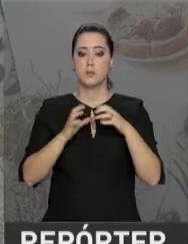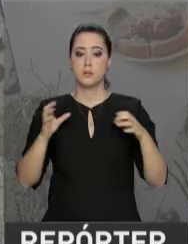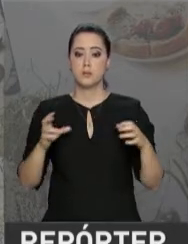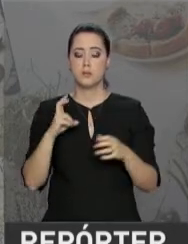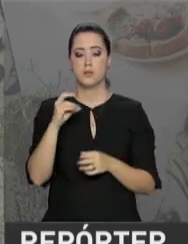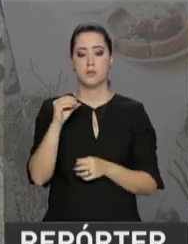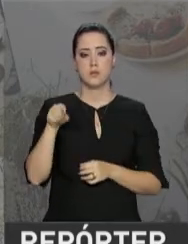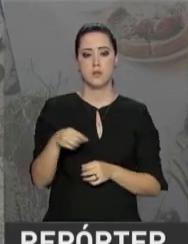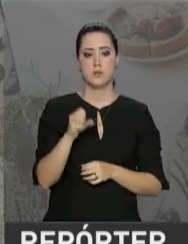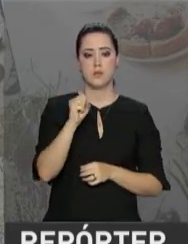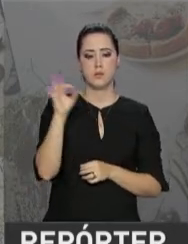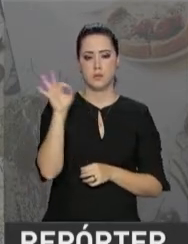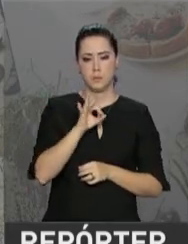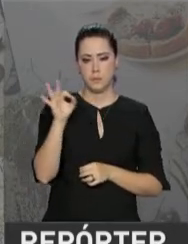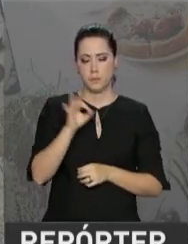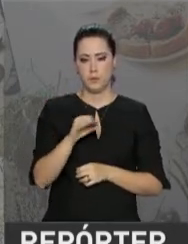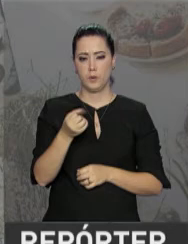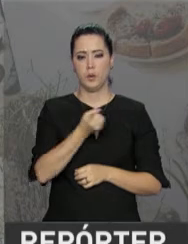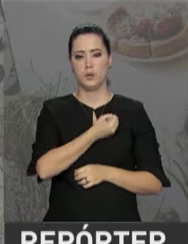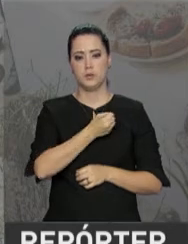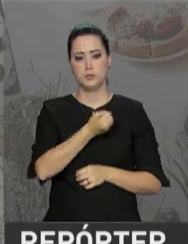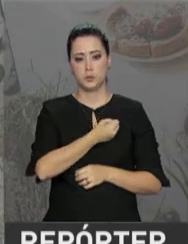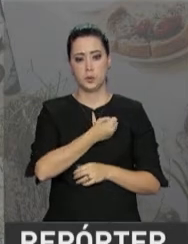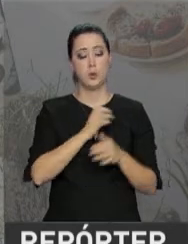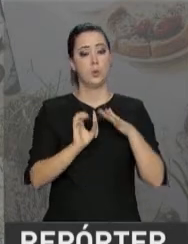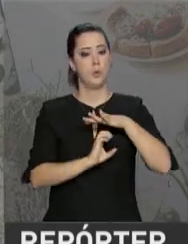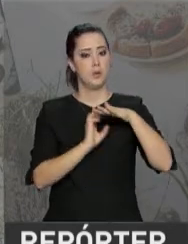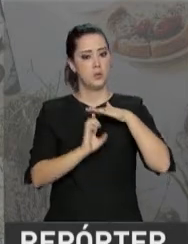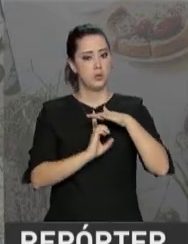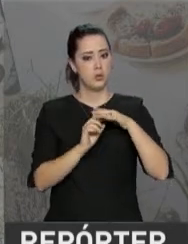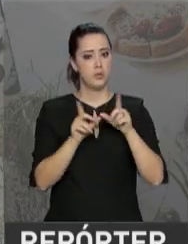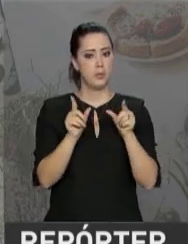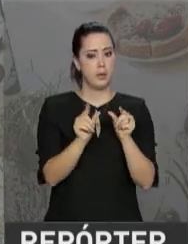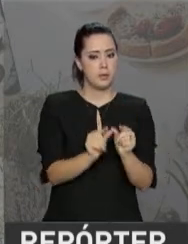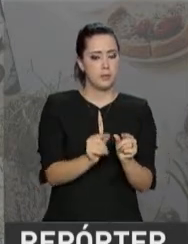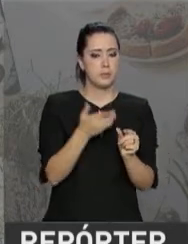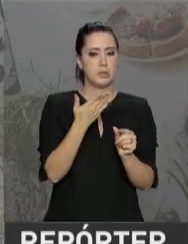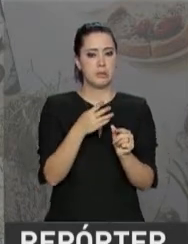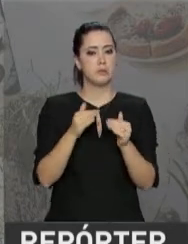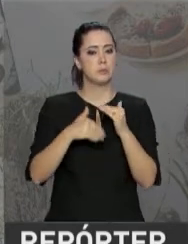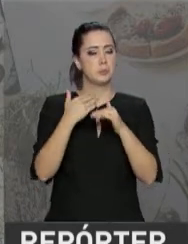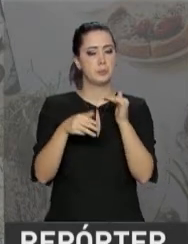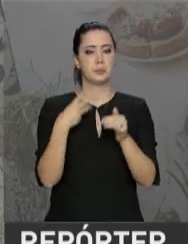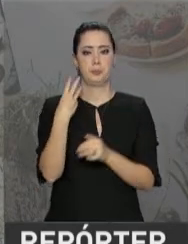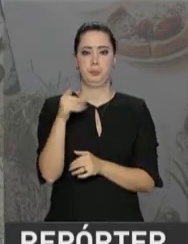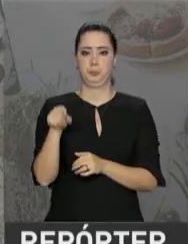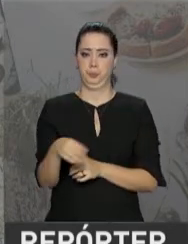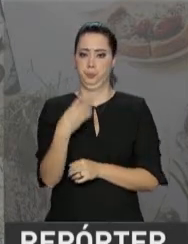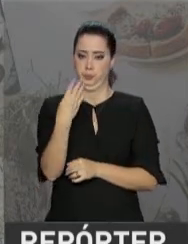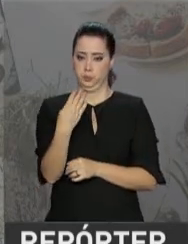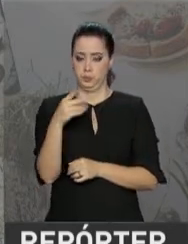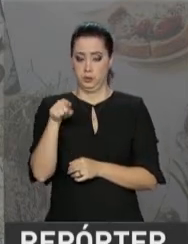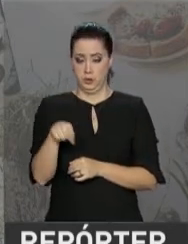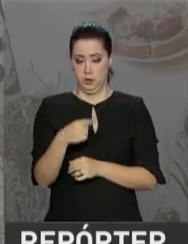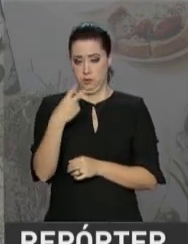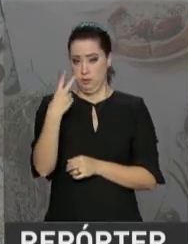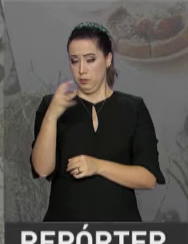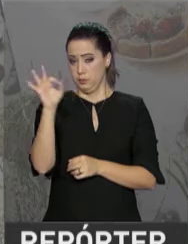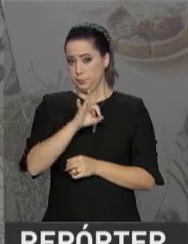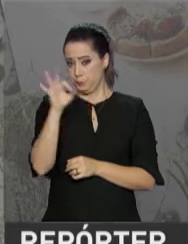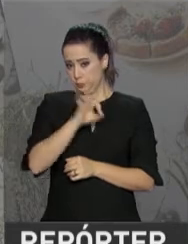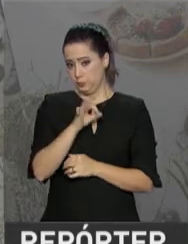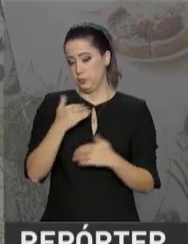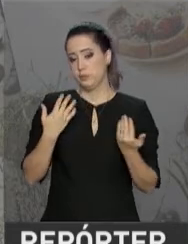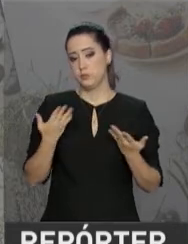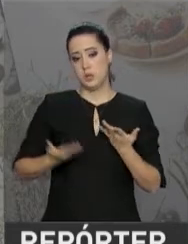50,8 por cento eo número de pequenas empresas cresceu 34,2 por cento o setor de